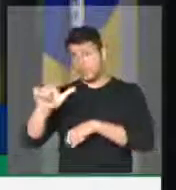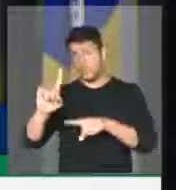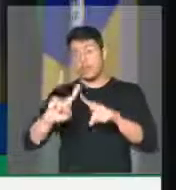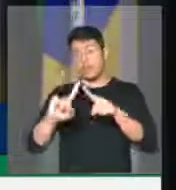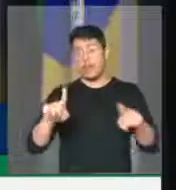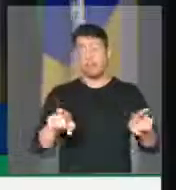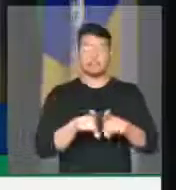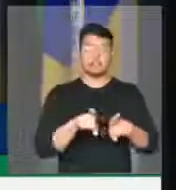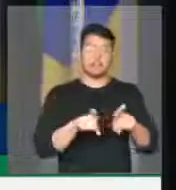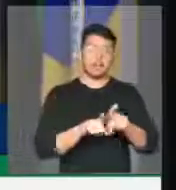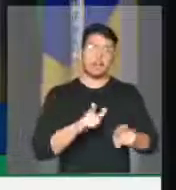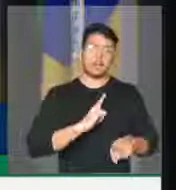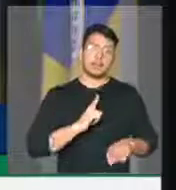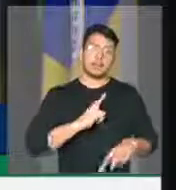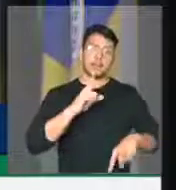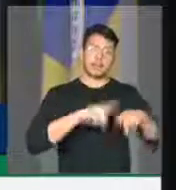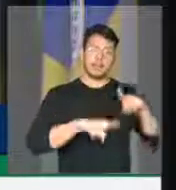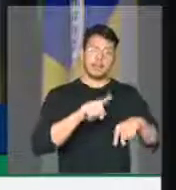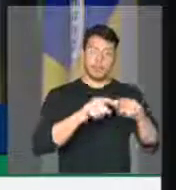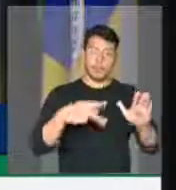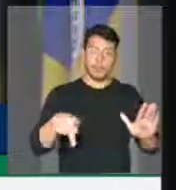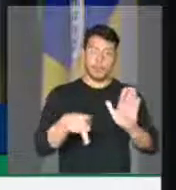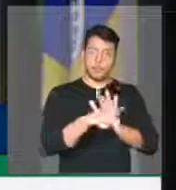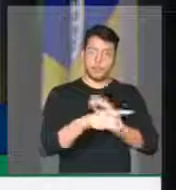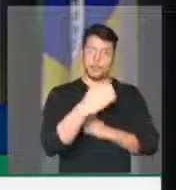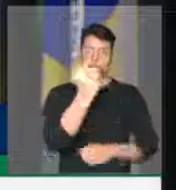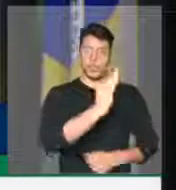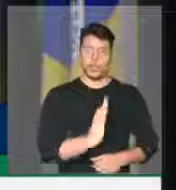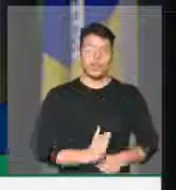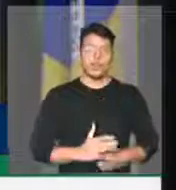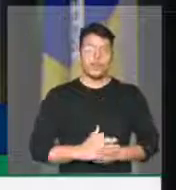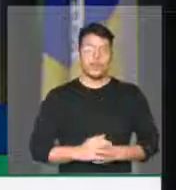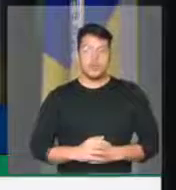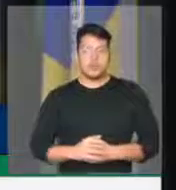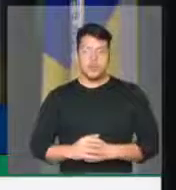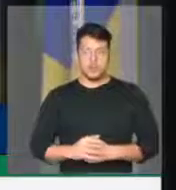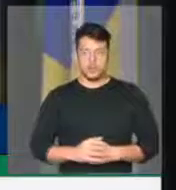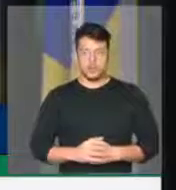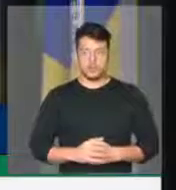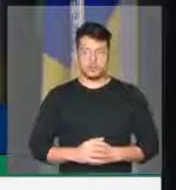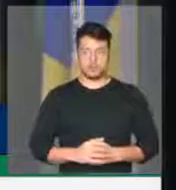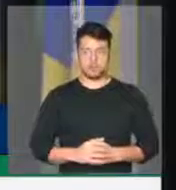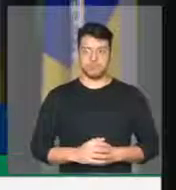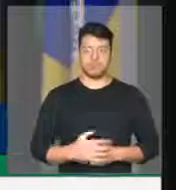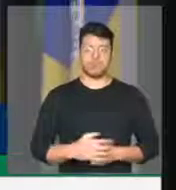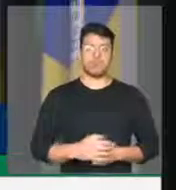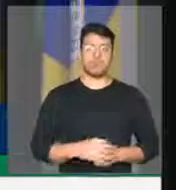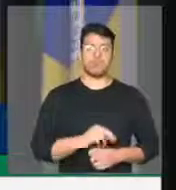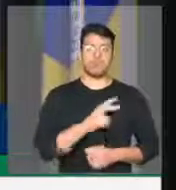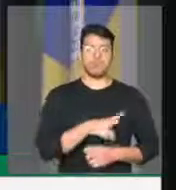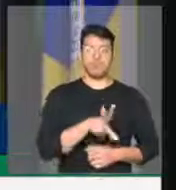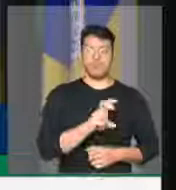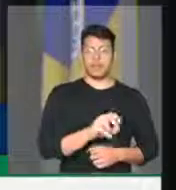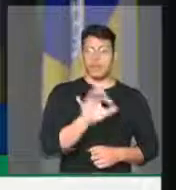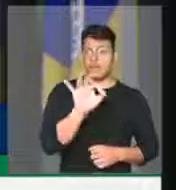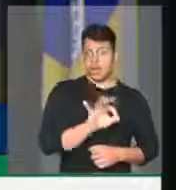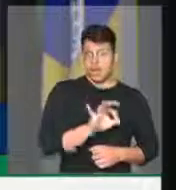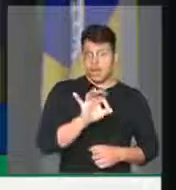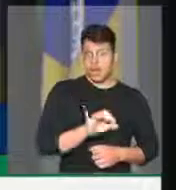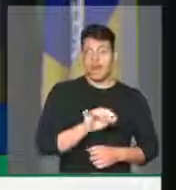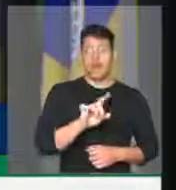aqui está disse claramente 30% da primeira etapa, 40% na segunda